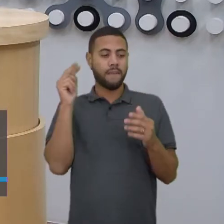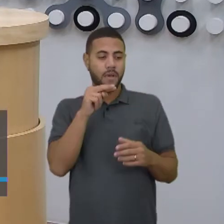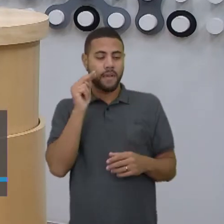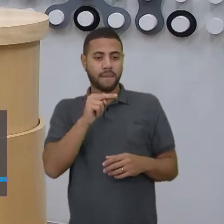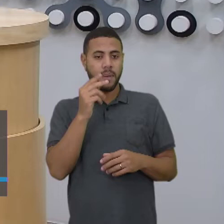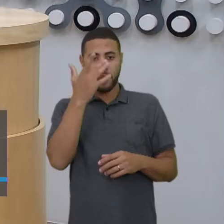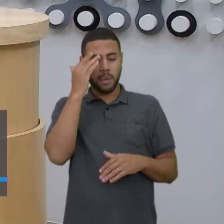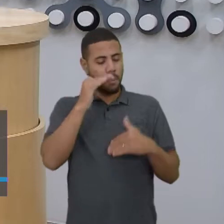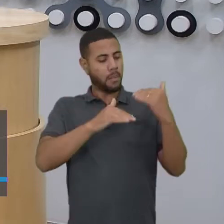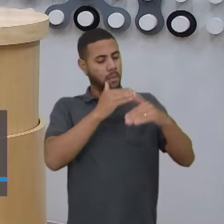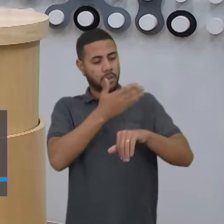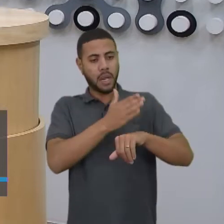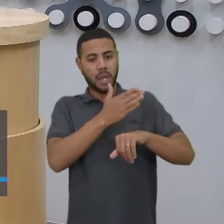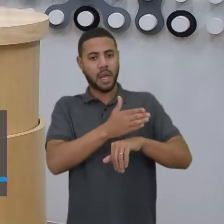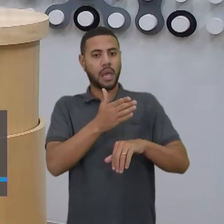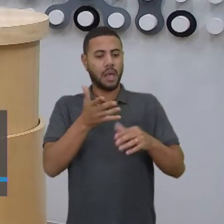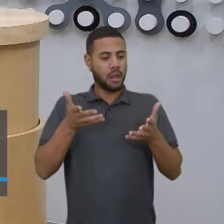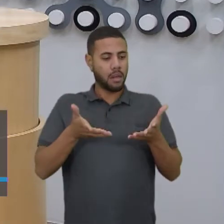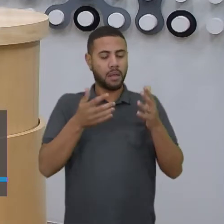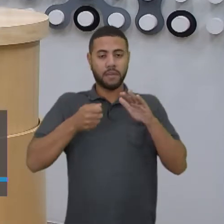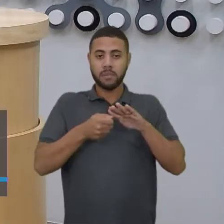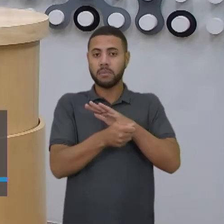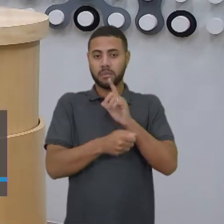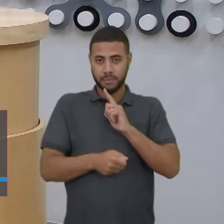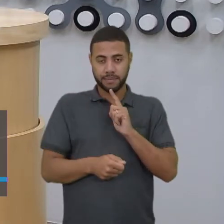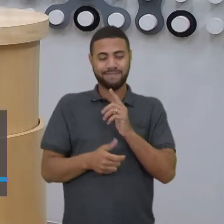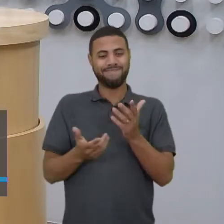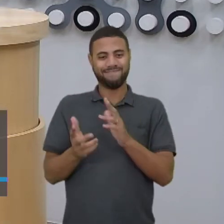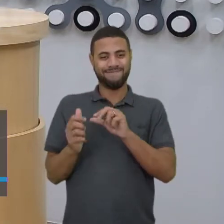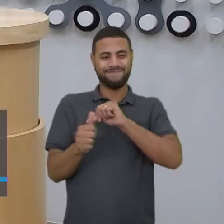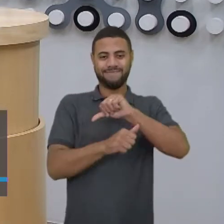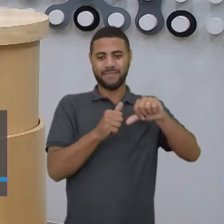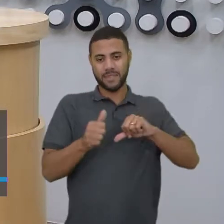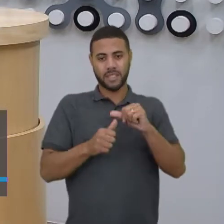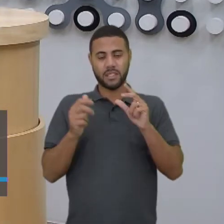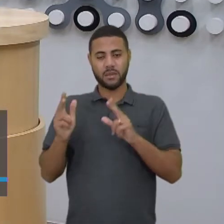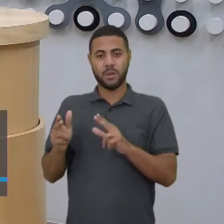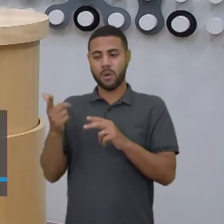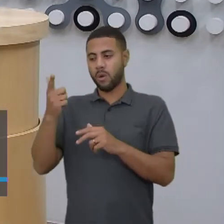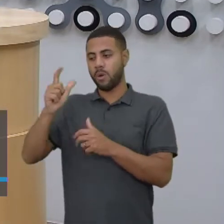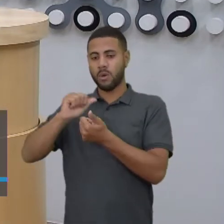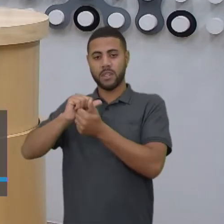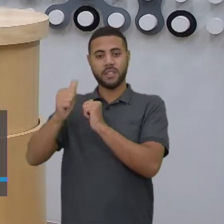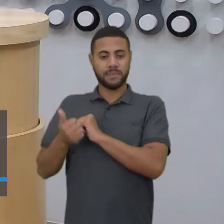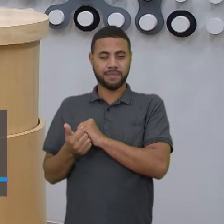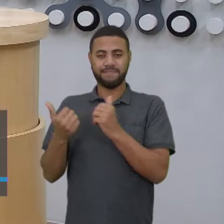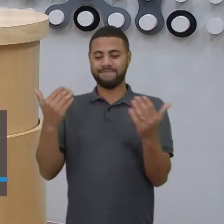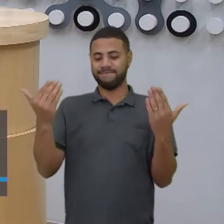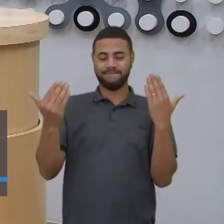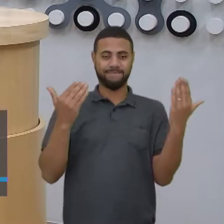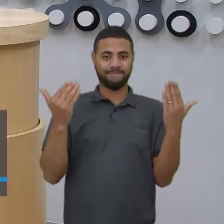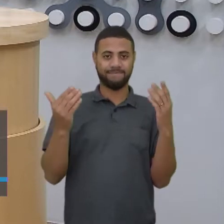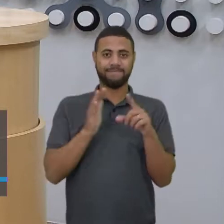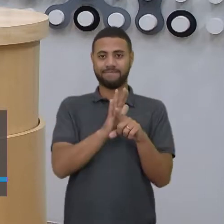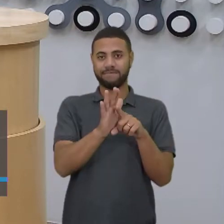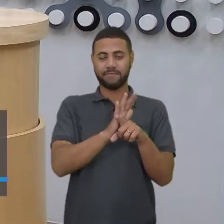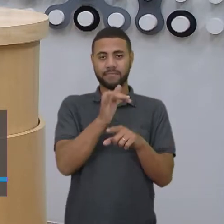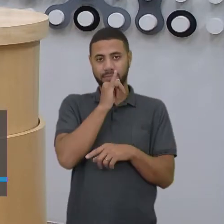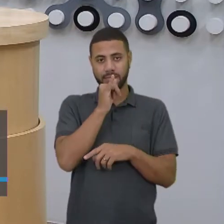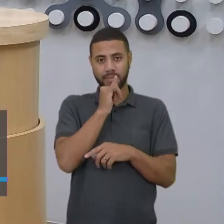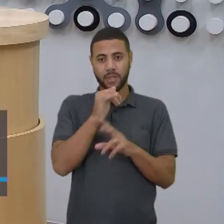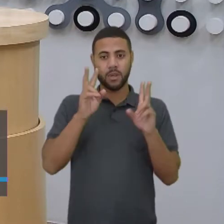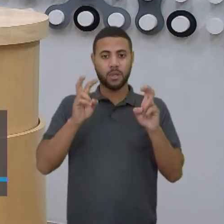esporte. Isso foi muito bem investigado e a gente conseguia fazer um paralelo aí. Então, por exemplo, se a gente fala